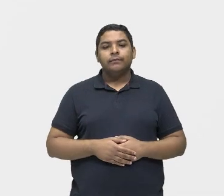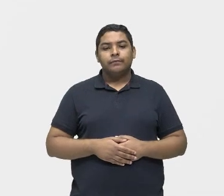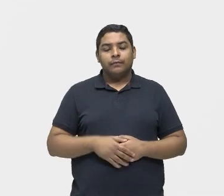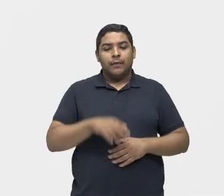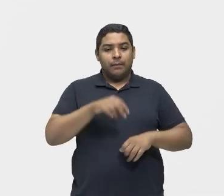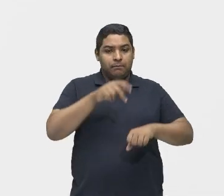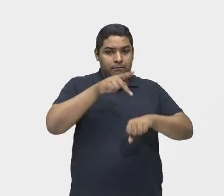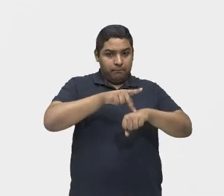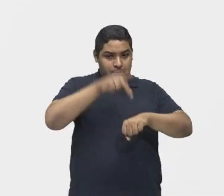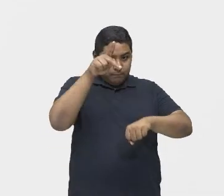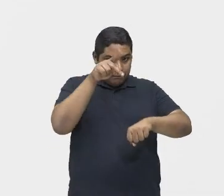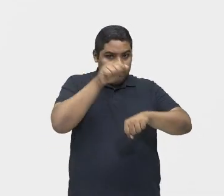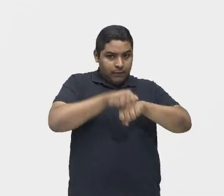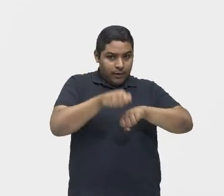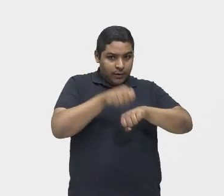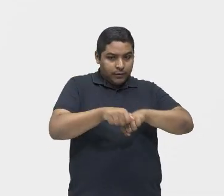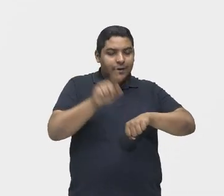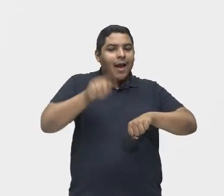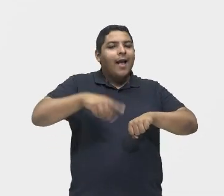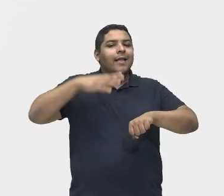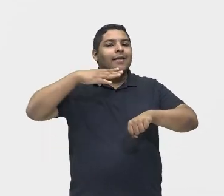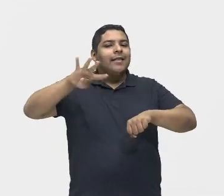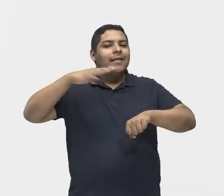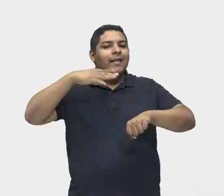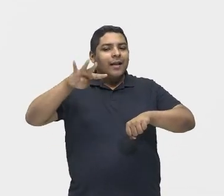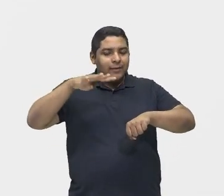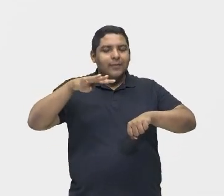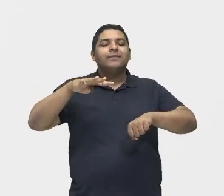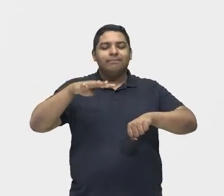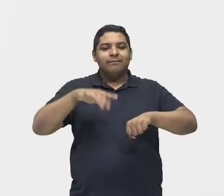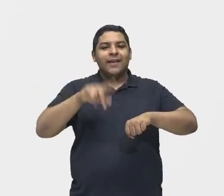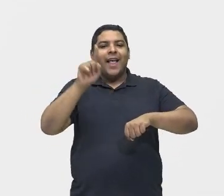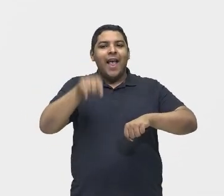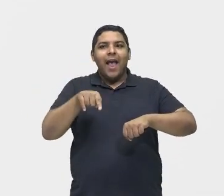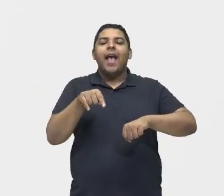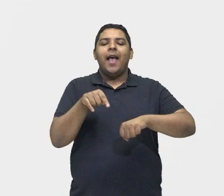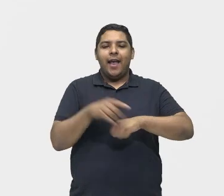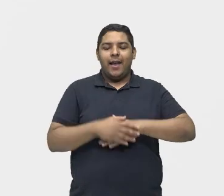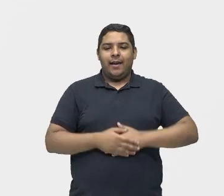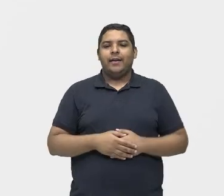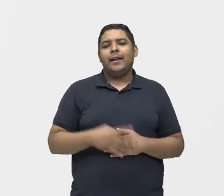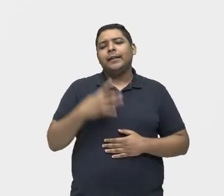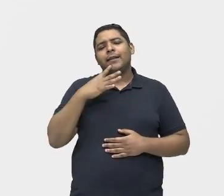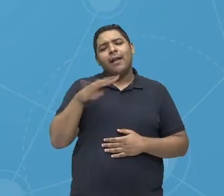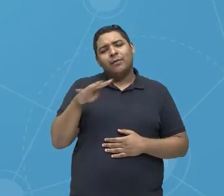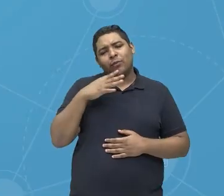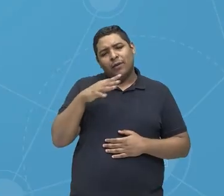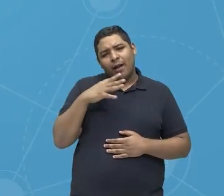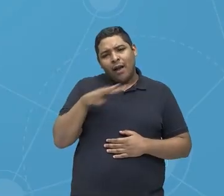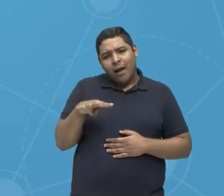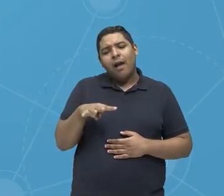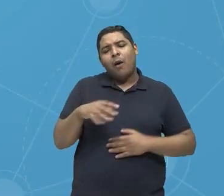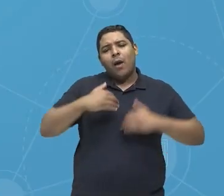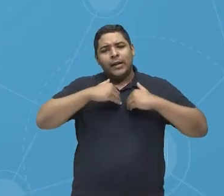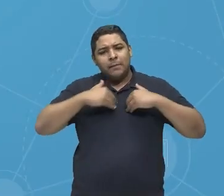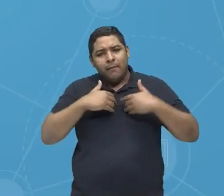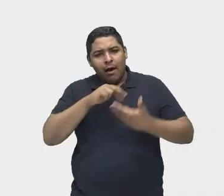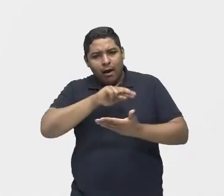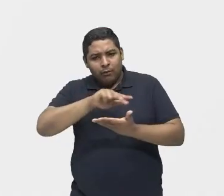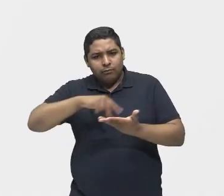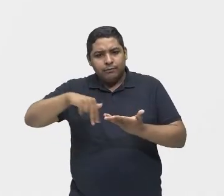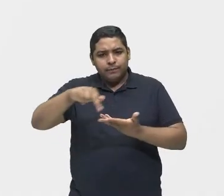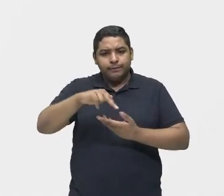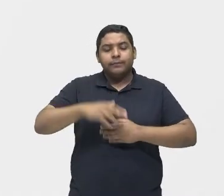naturalismo. Eles tentavam retratar o quê? As figuras da mais forma natural possível. E a pintura do